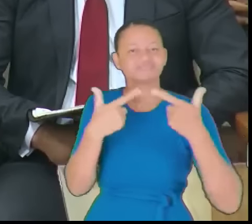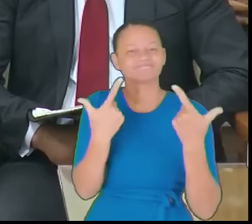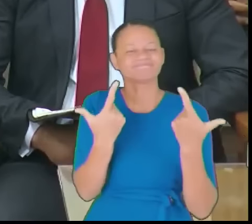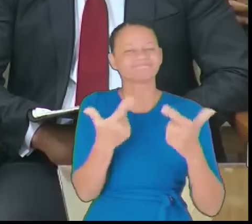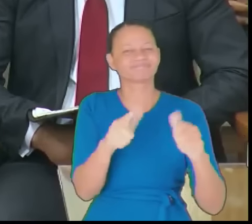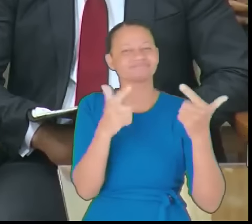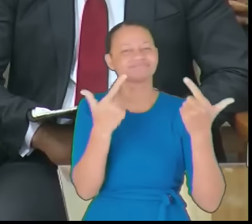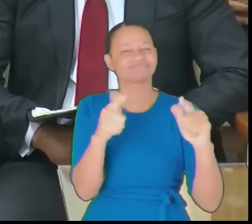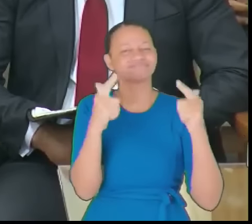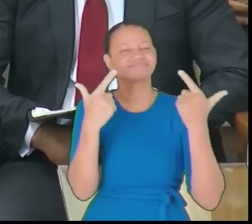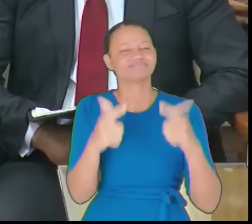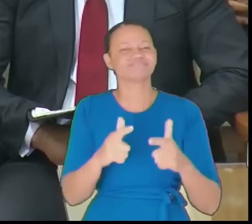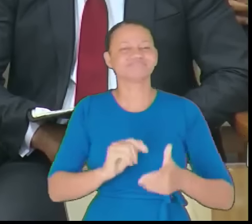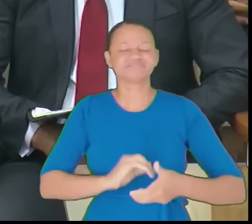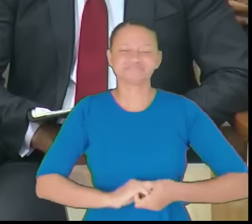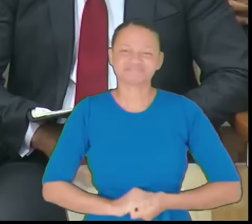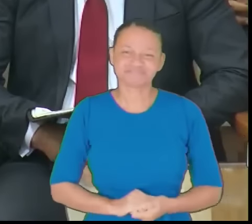irrepreensível. Aleluia.